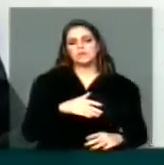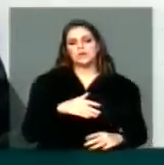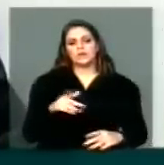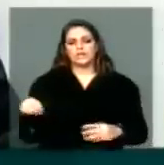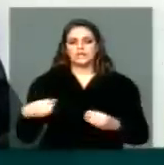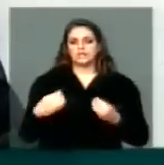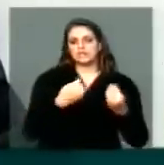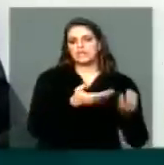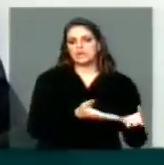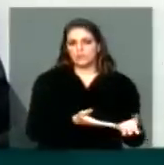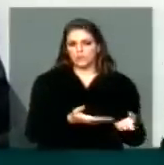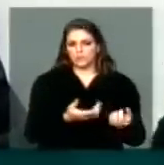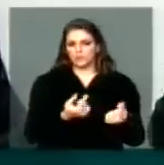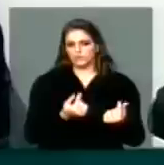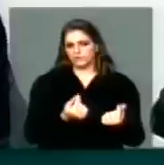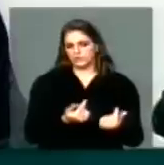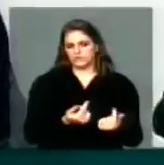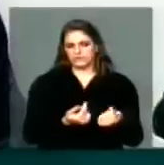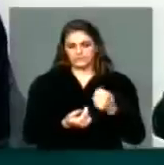supostamente...